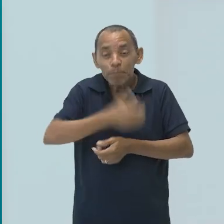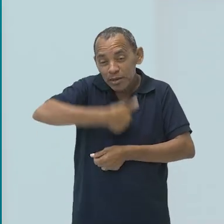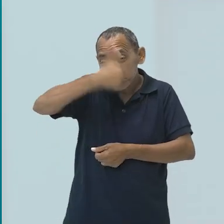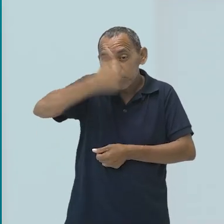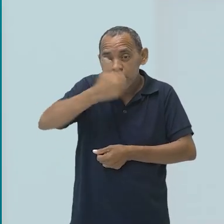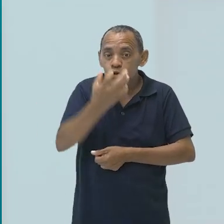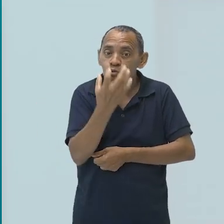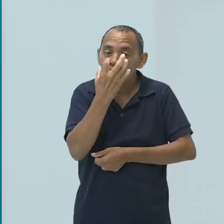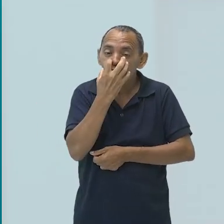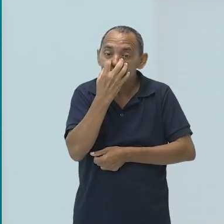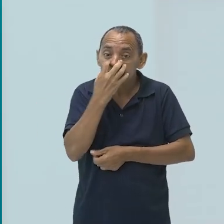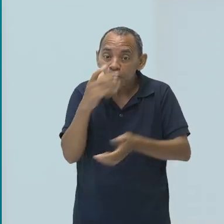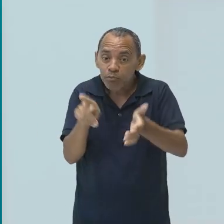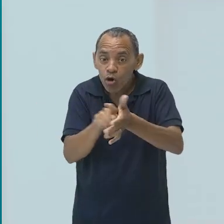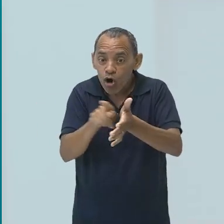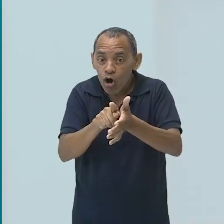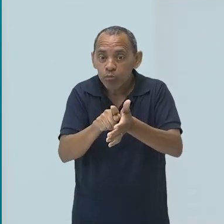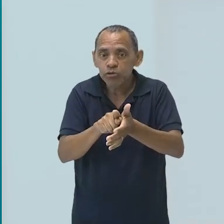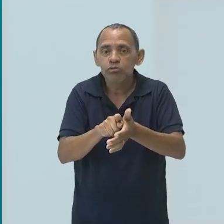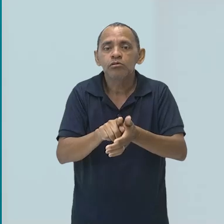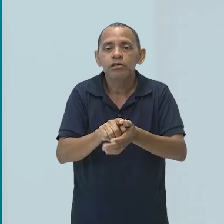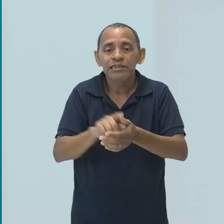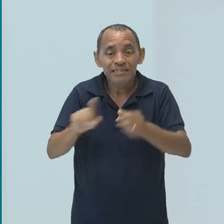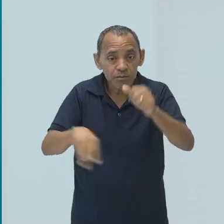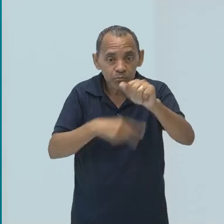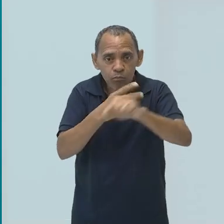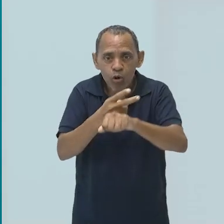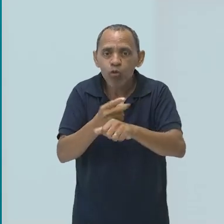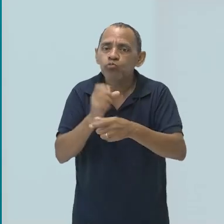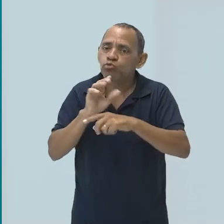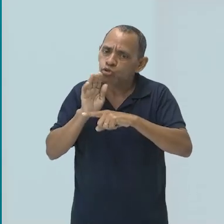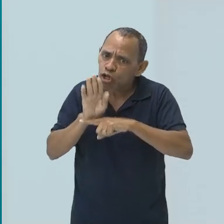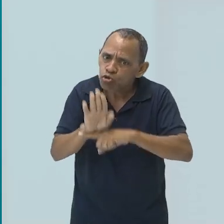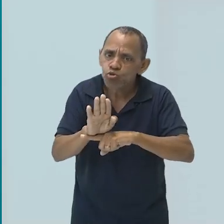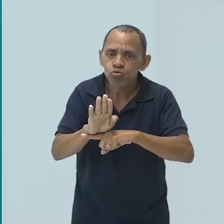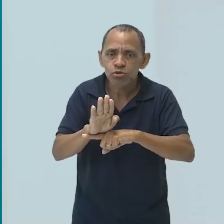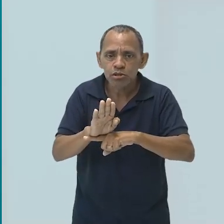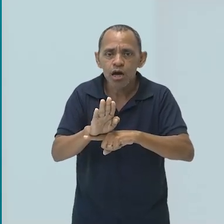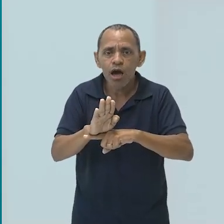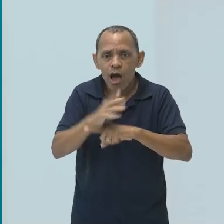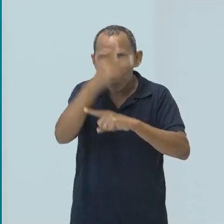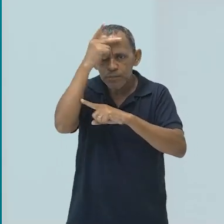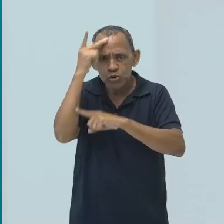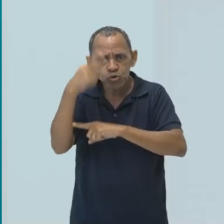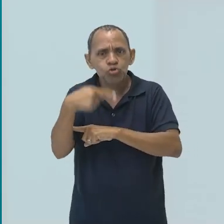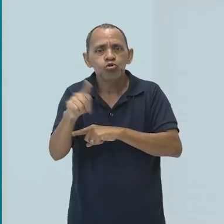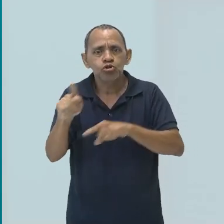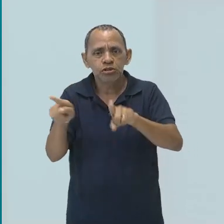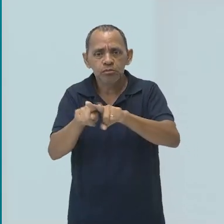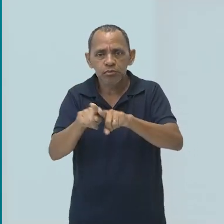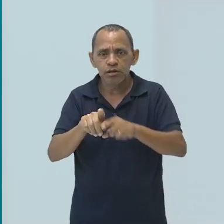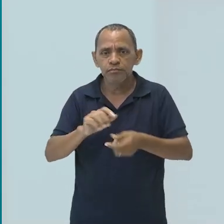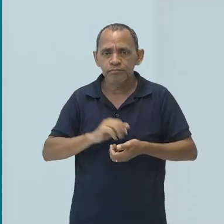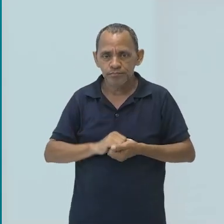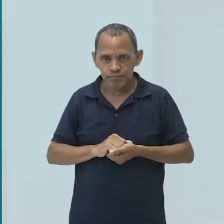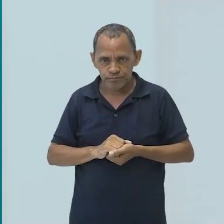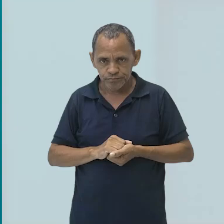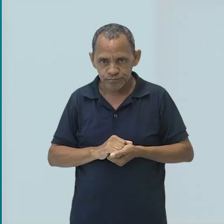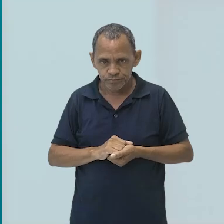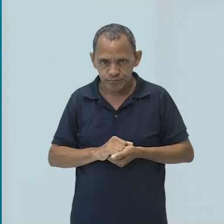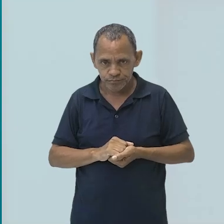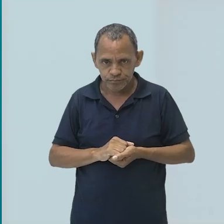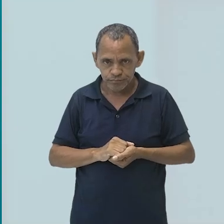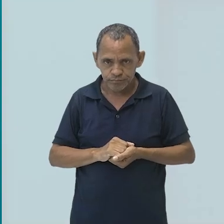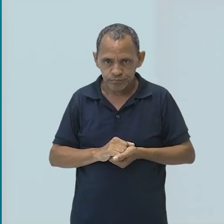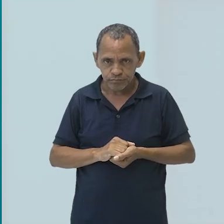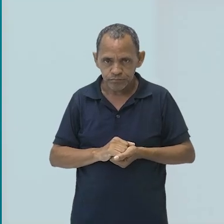pessoa que está do teu lado. Então, nos primeiros socorros é a mesma coisa. Verifique primeiro a sua segurança para depois você